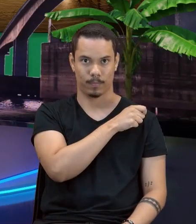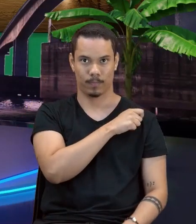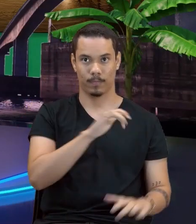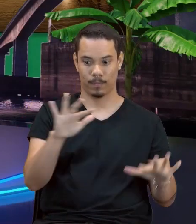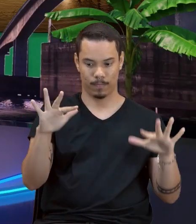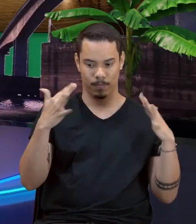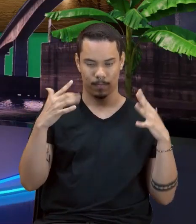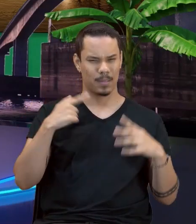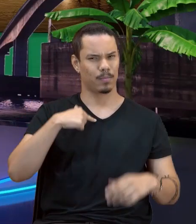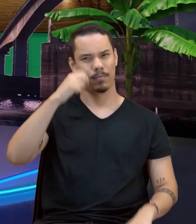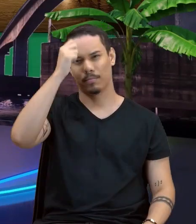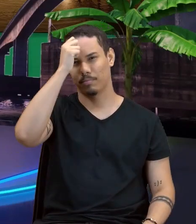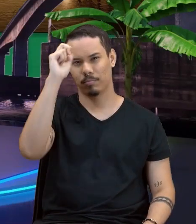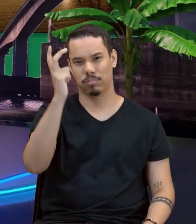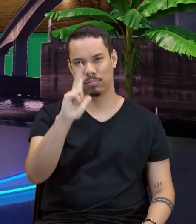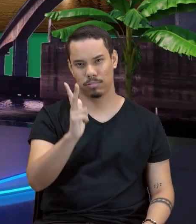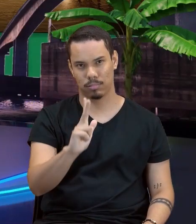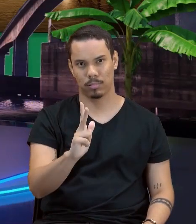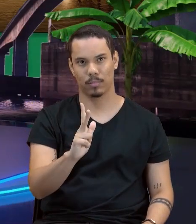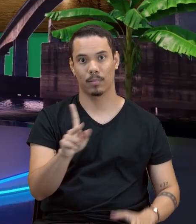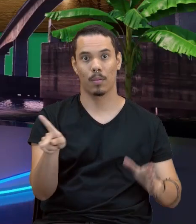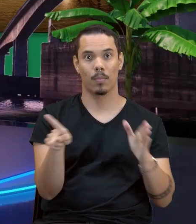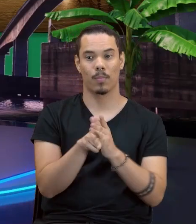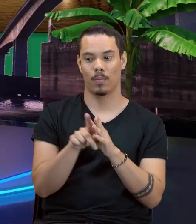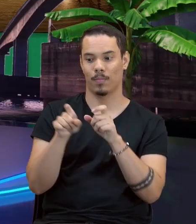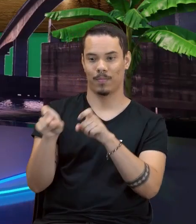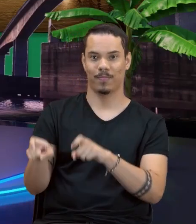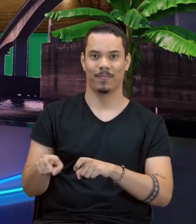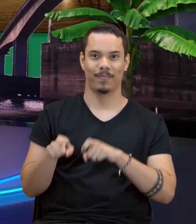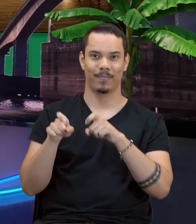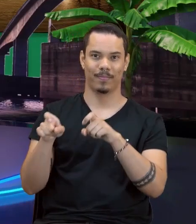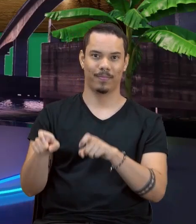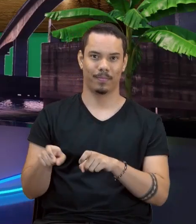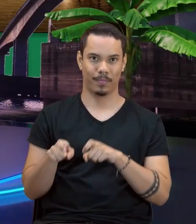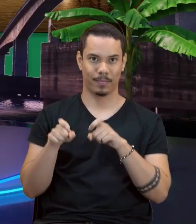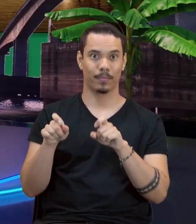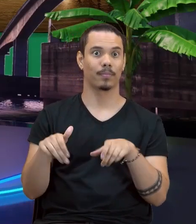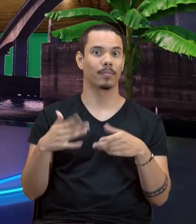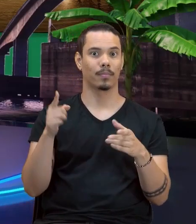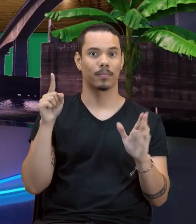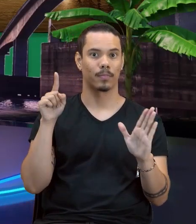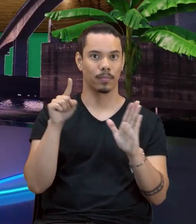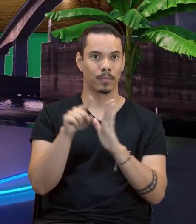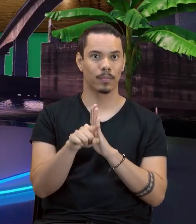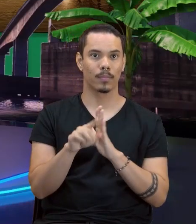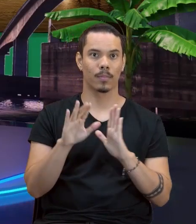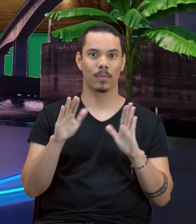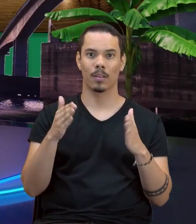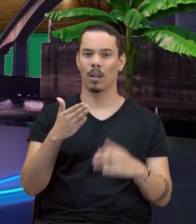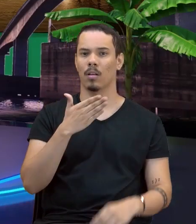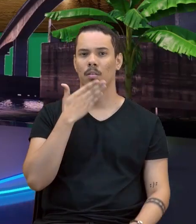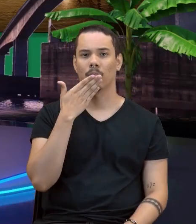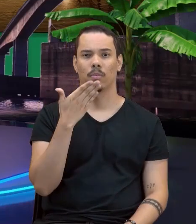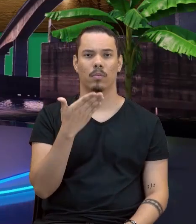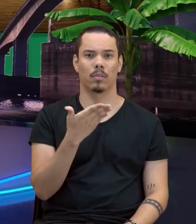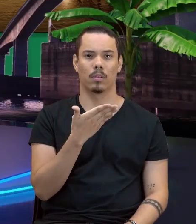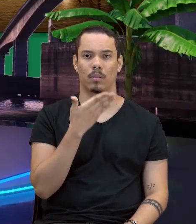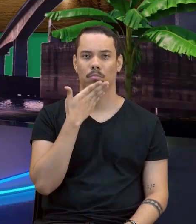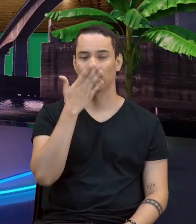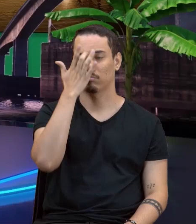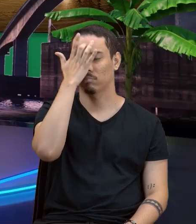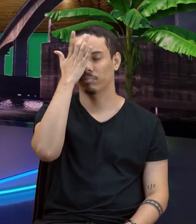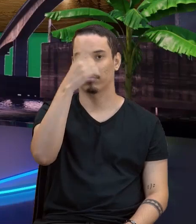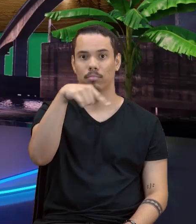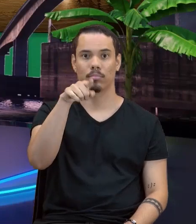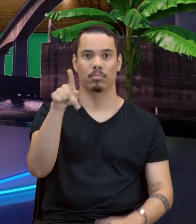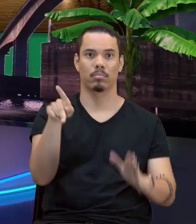esperta. Olha aí. Eles são do campo. Verdade. Então essa questão foi com o quê? Com mamão com açúcar. Mamão com açúcar, então, olha aí. Eles são de lá. É